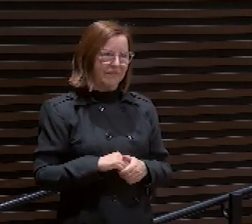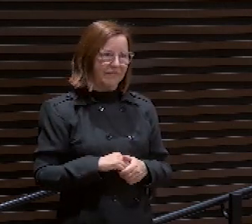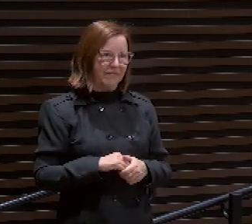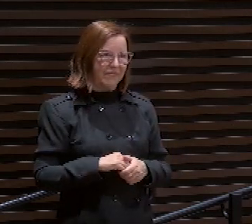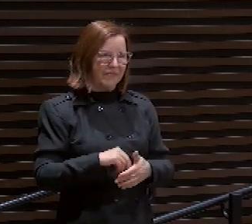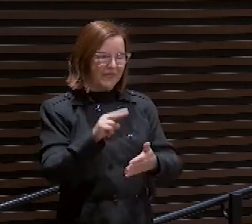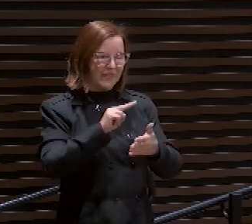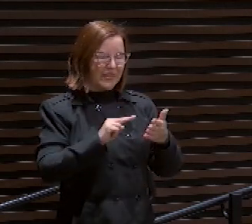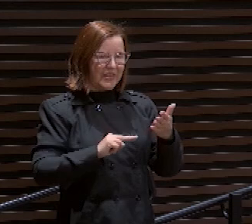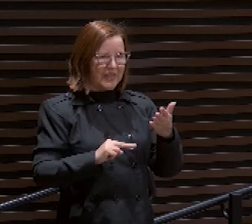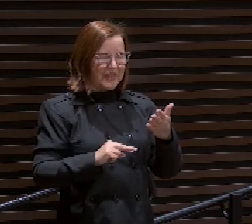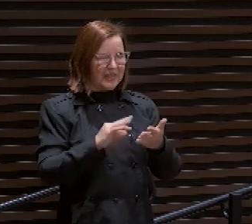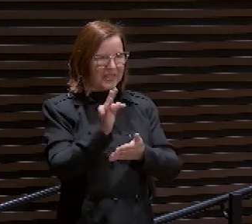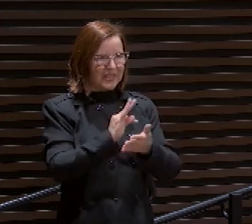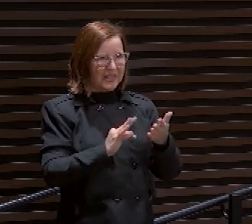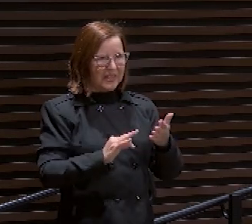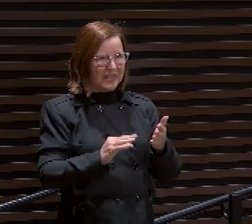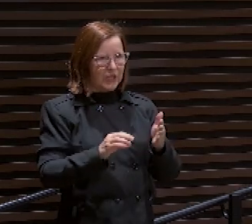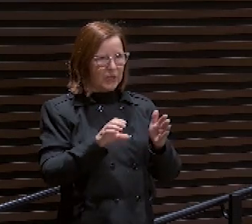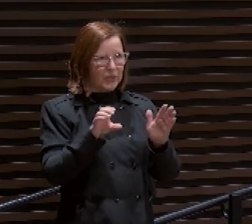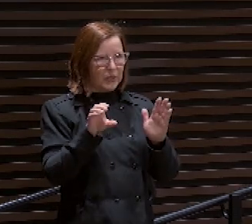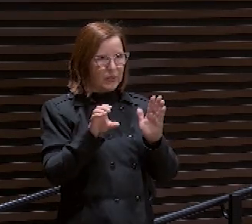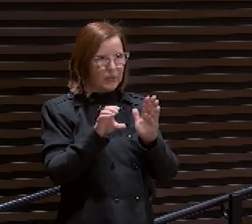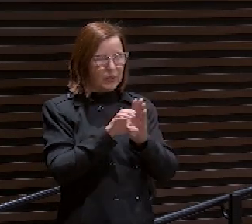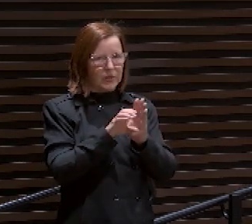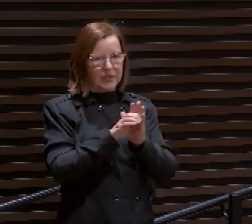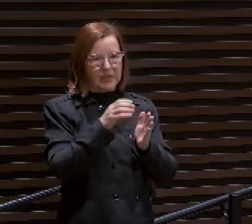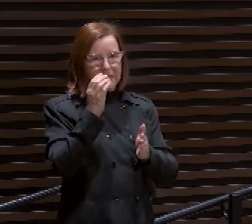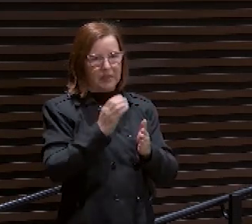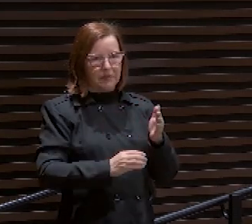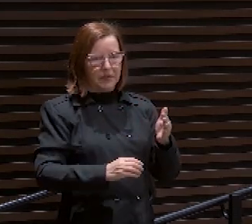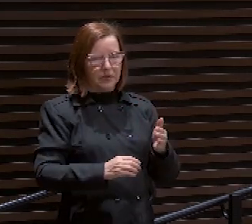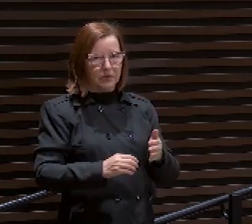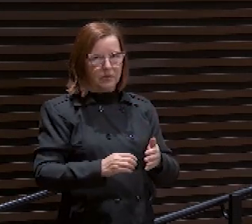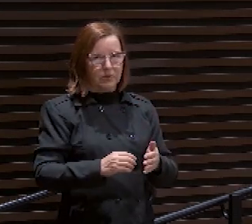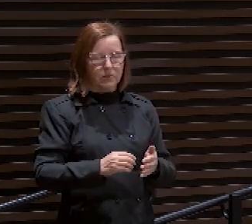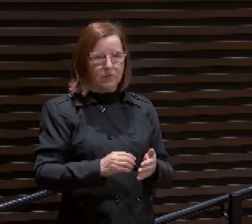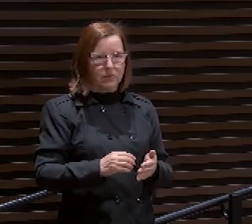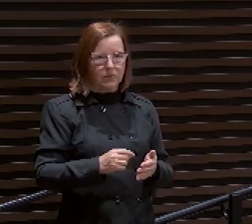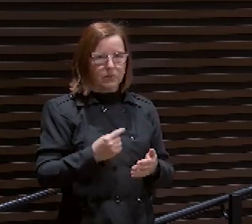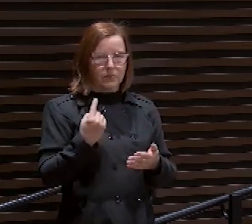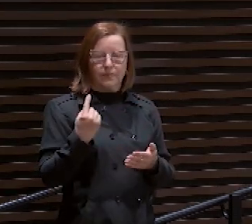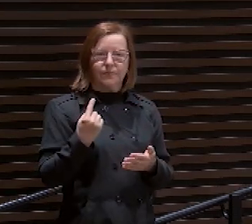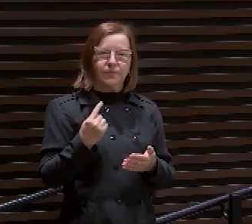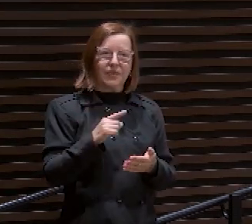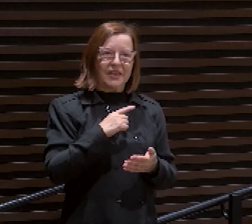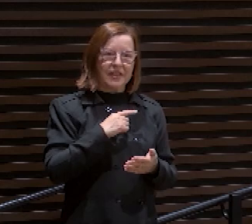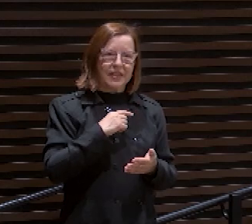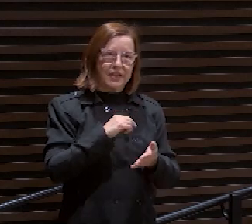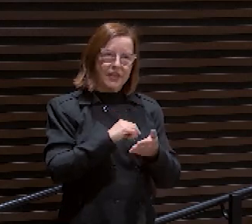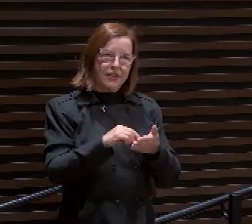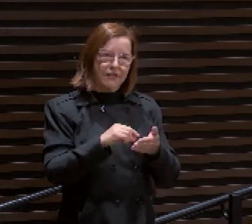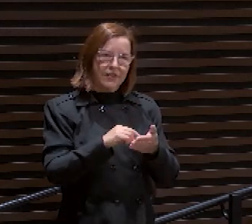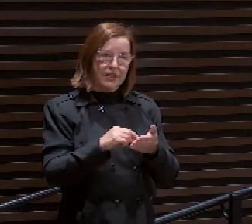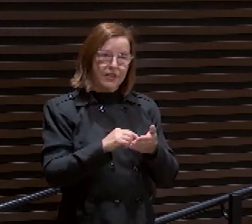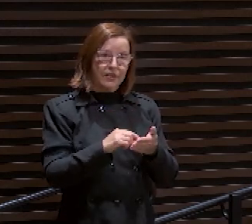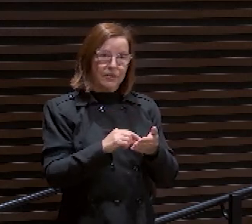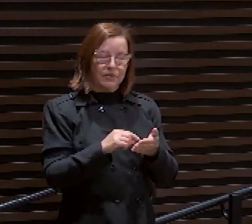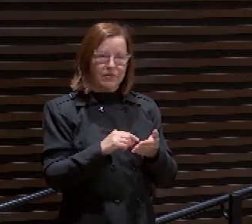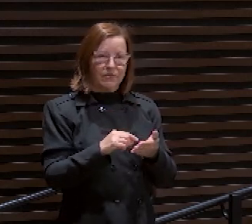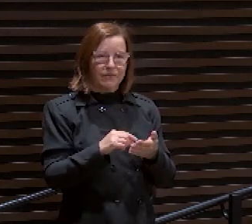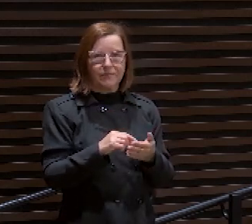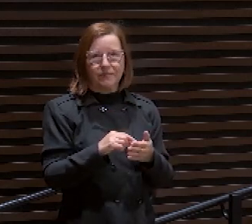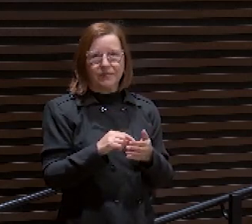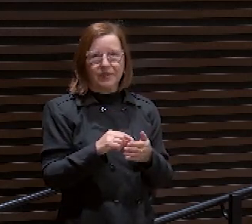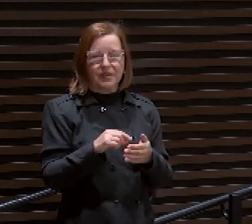texto que está lá em Colossenses, capítulo 1. Amados, vai ter alguns versículos aqui que está em negrito aqui no boletim que eu vou só